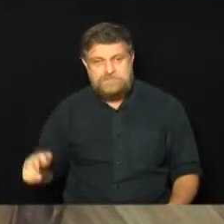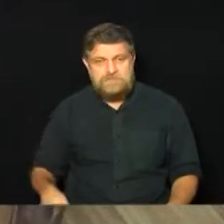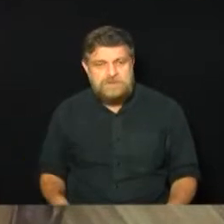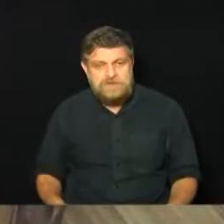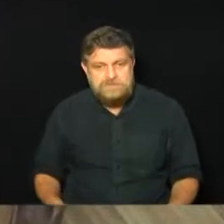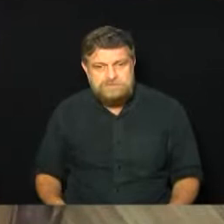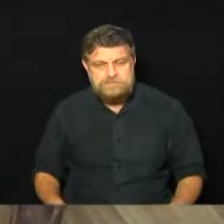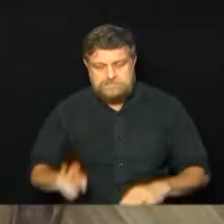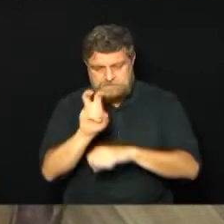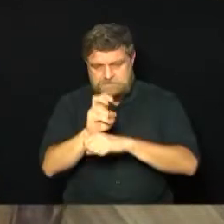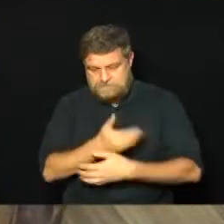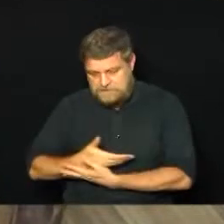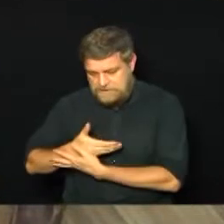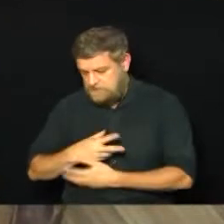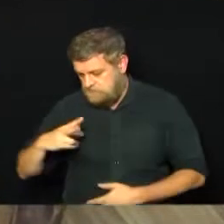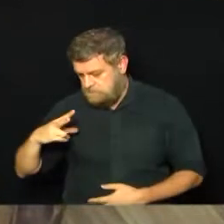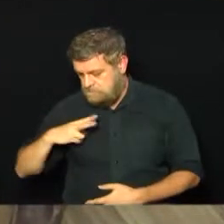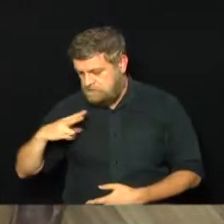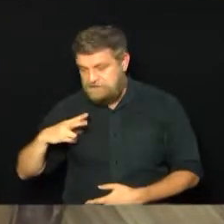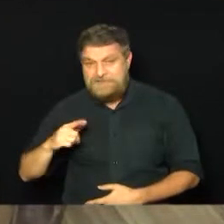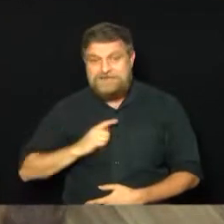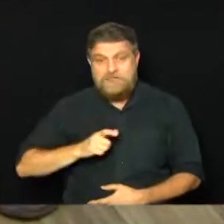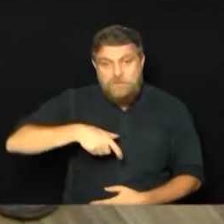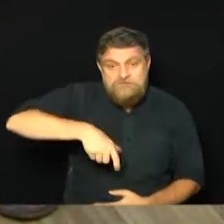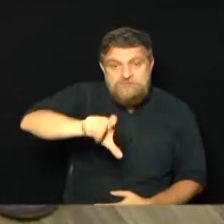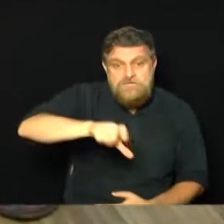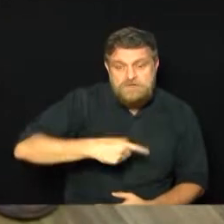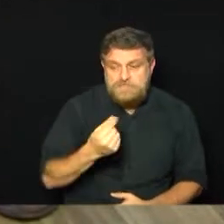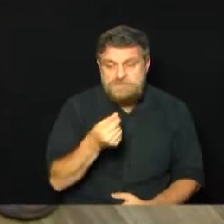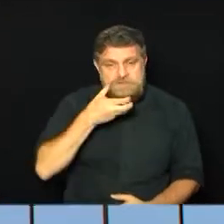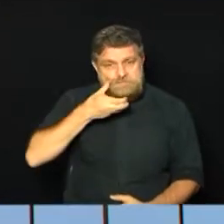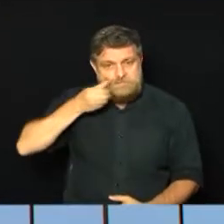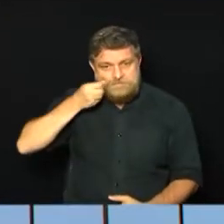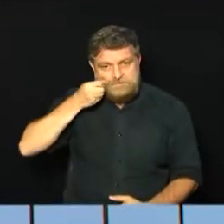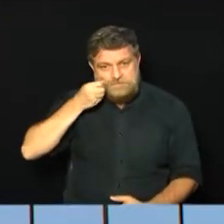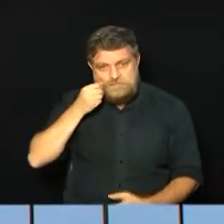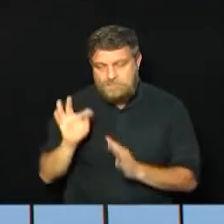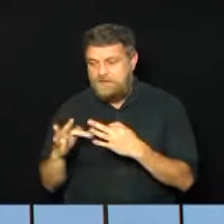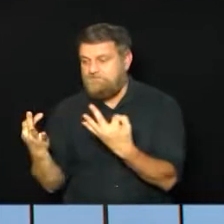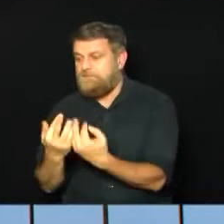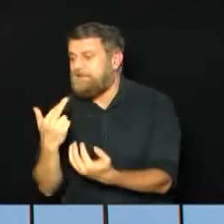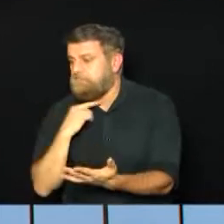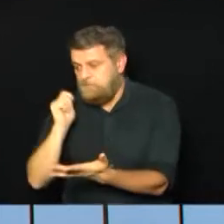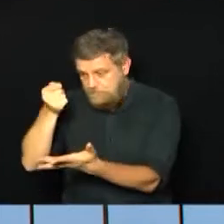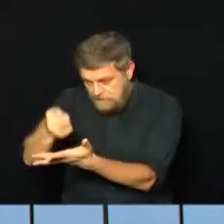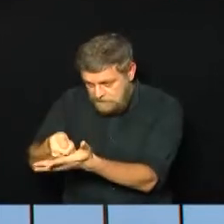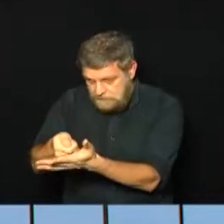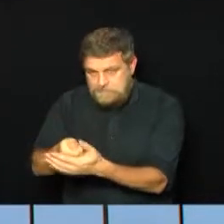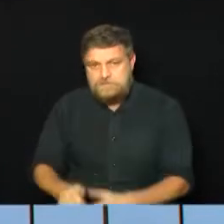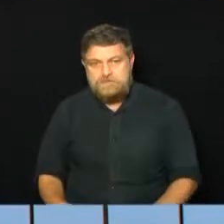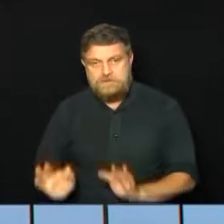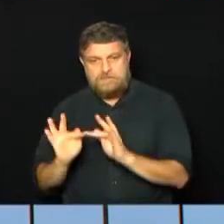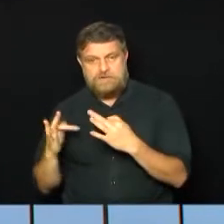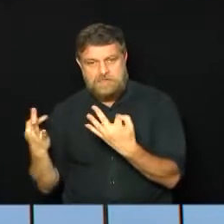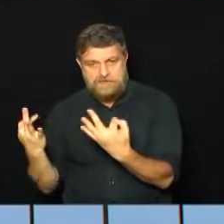nessa creche particular através desse voucher. Exato. Então, a família não tem condições, ela se